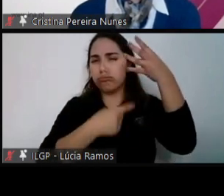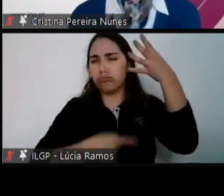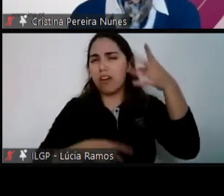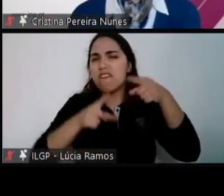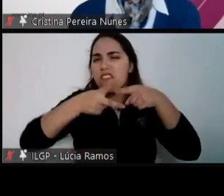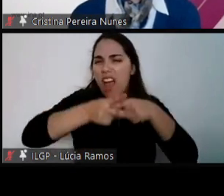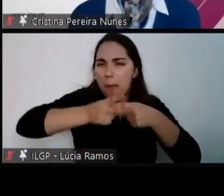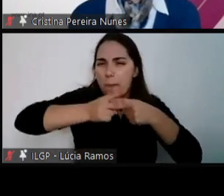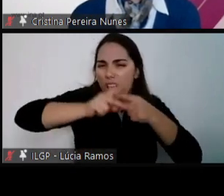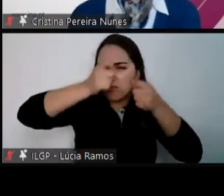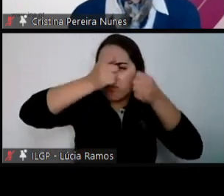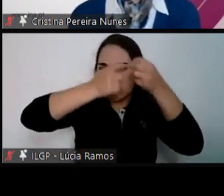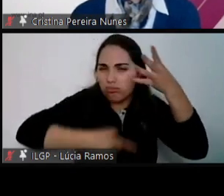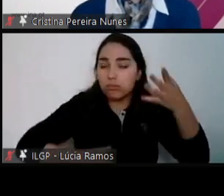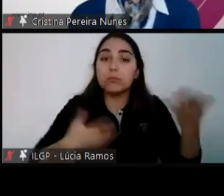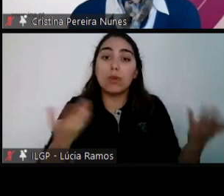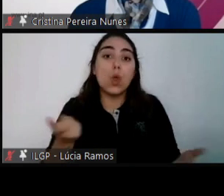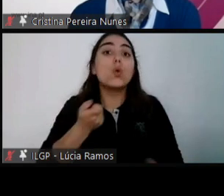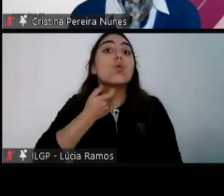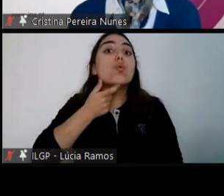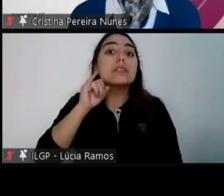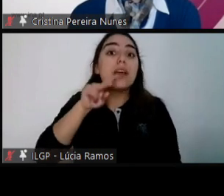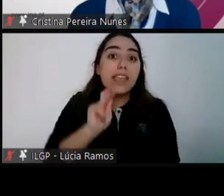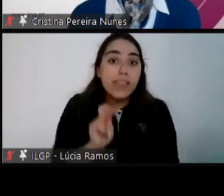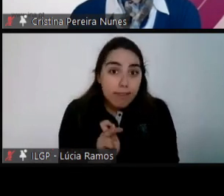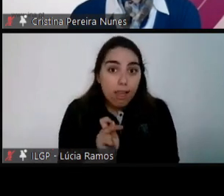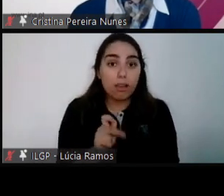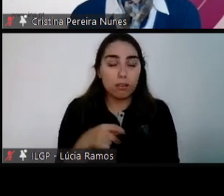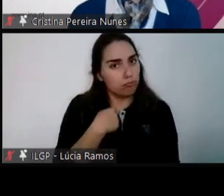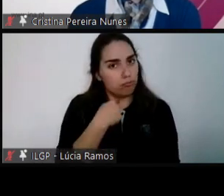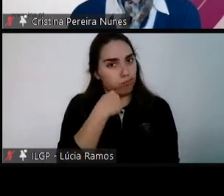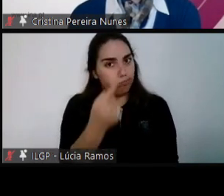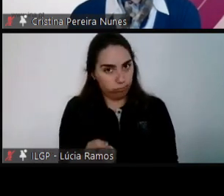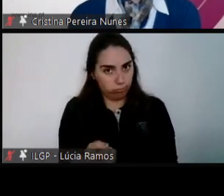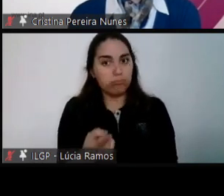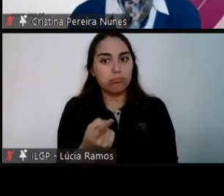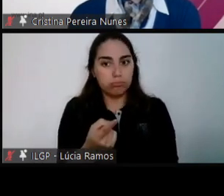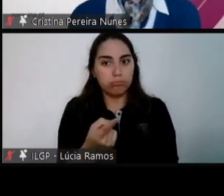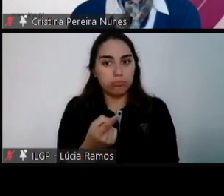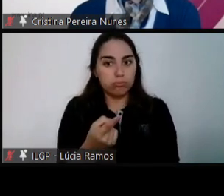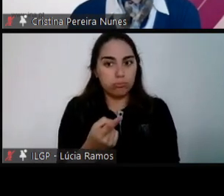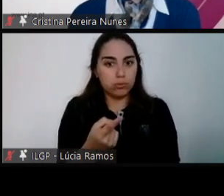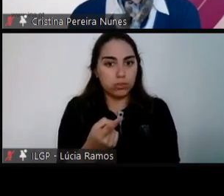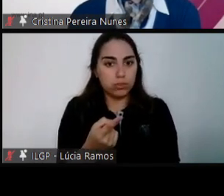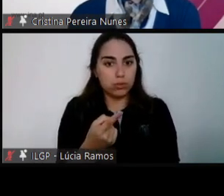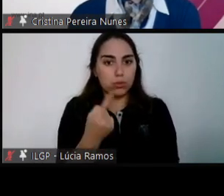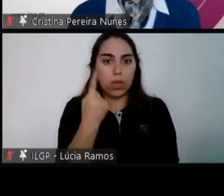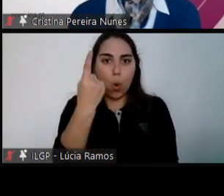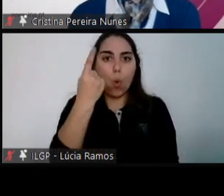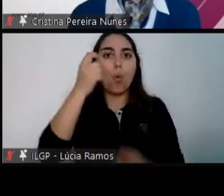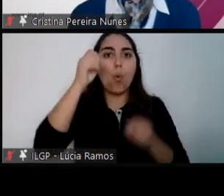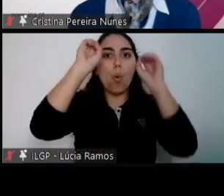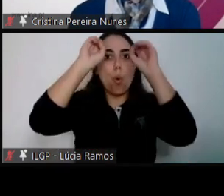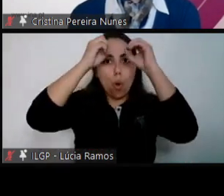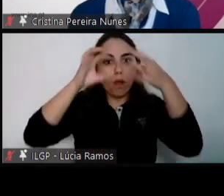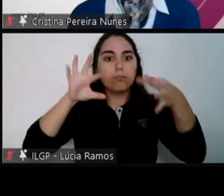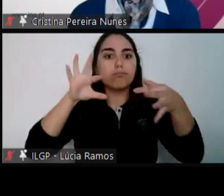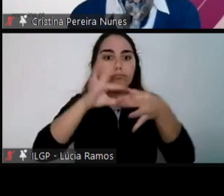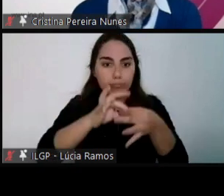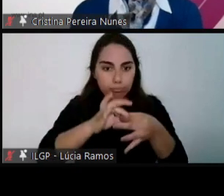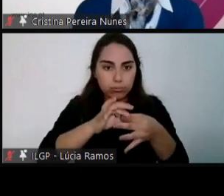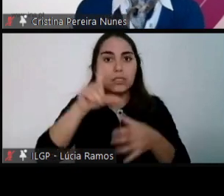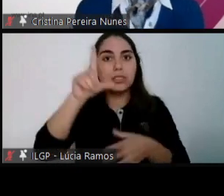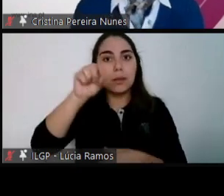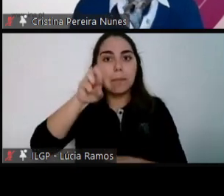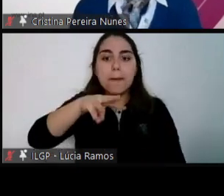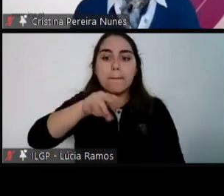isso nos cursos do INA eu tenho cuidado de dizer, atenção, existe o Data Studio da Google, nós não pagamos absolutamente nada, e a Microsoft temos que